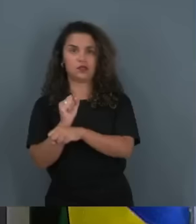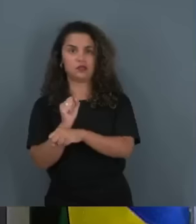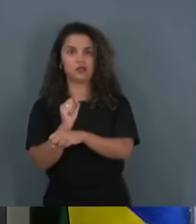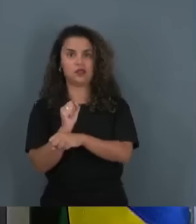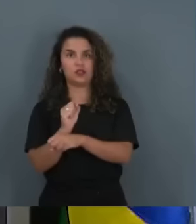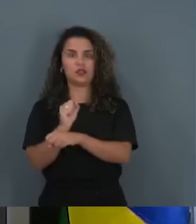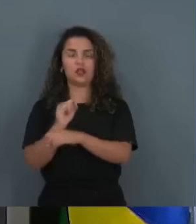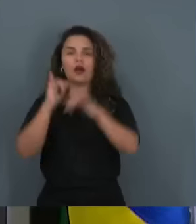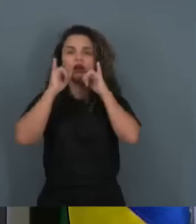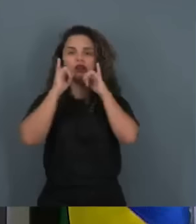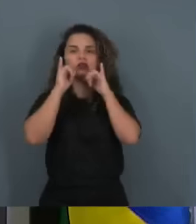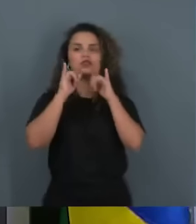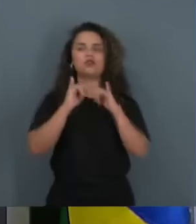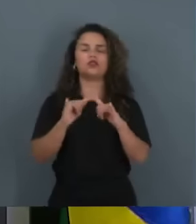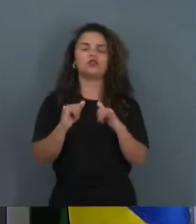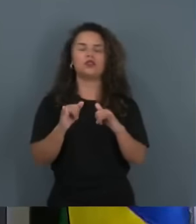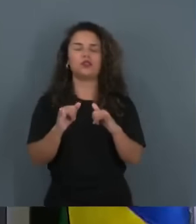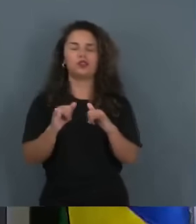para dizer que